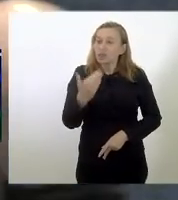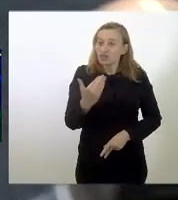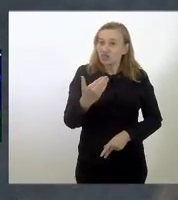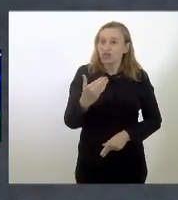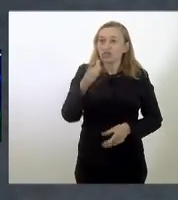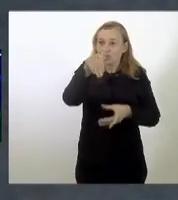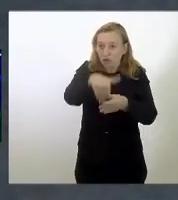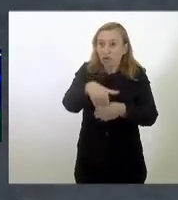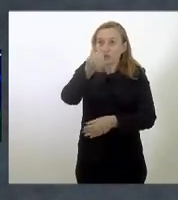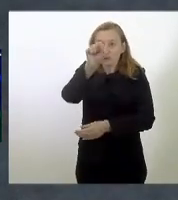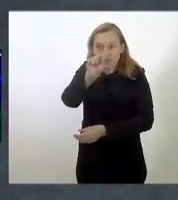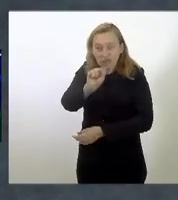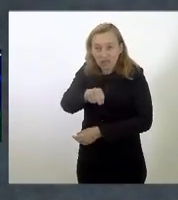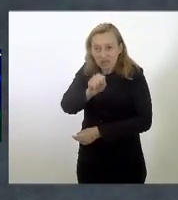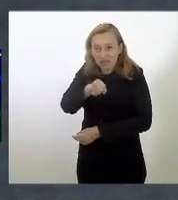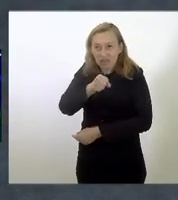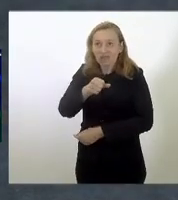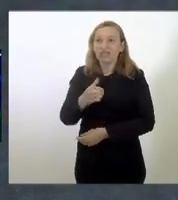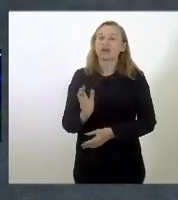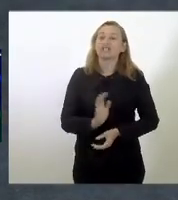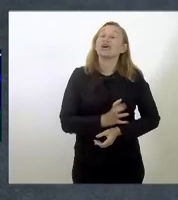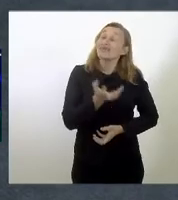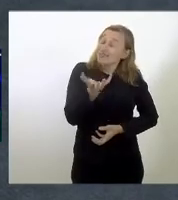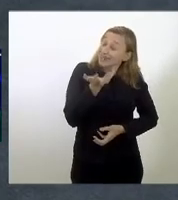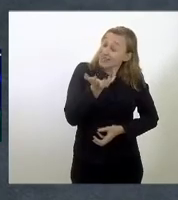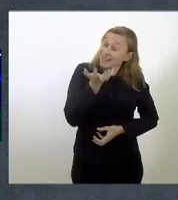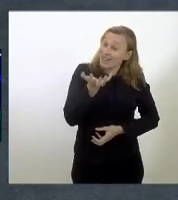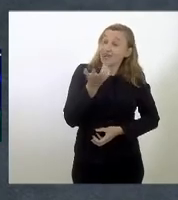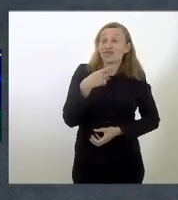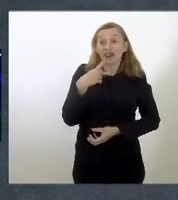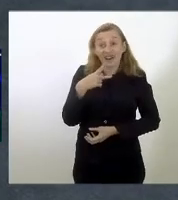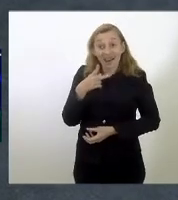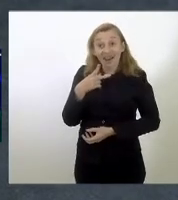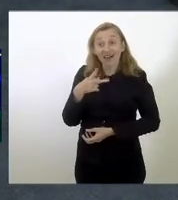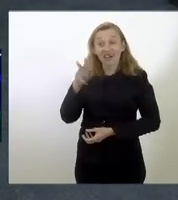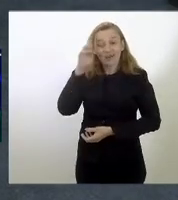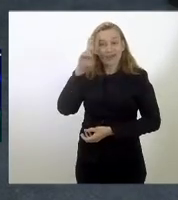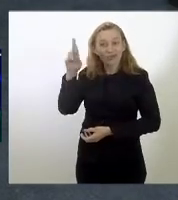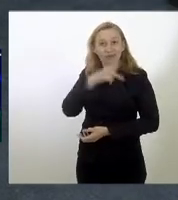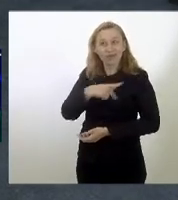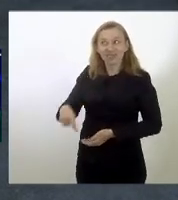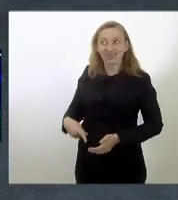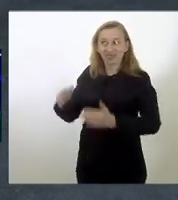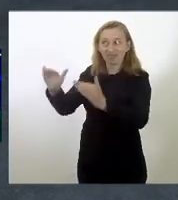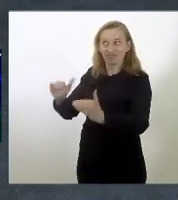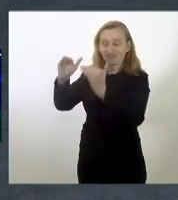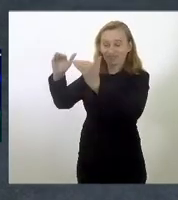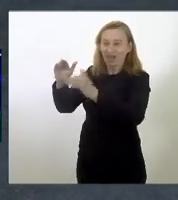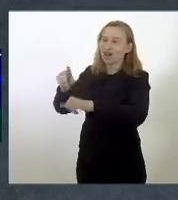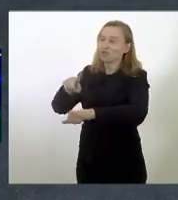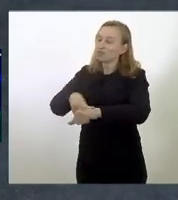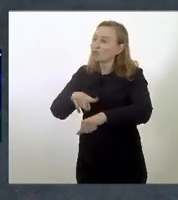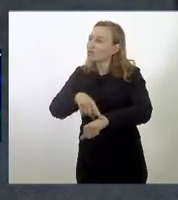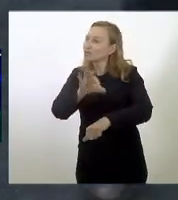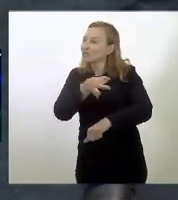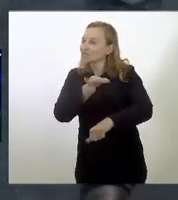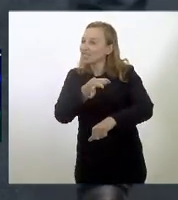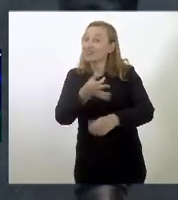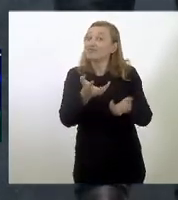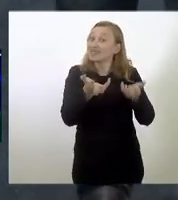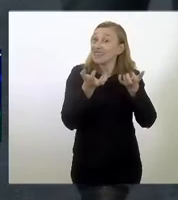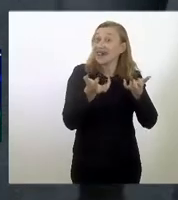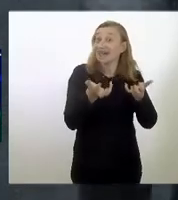voto favorável e voto e quero dizer a Vossa Excelência que, no momento oportuno,